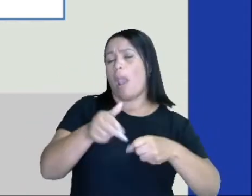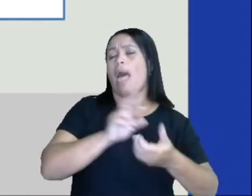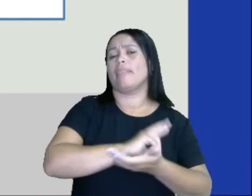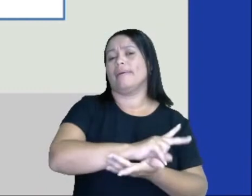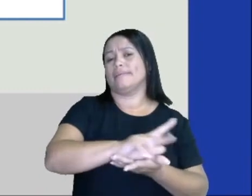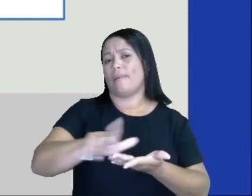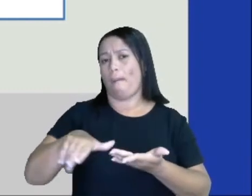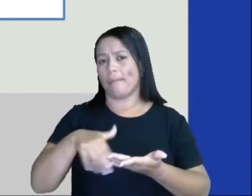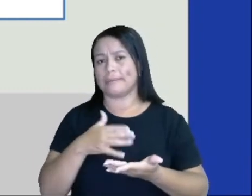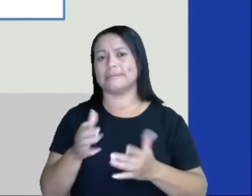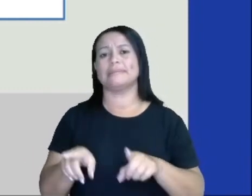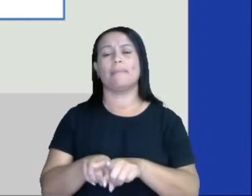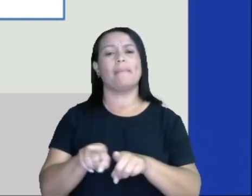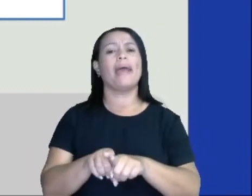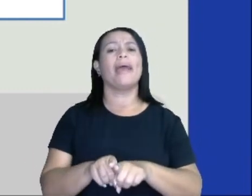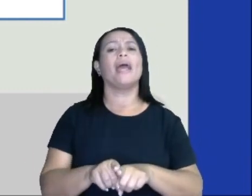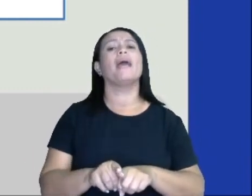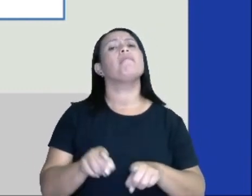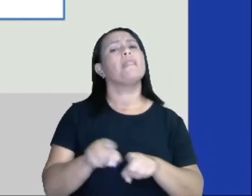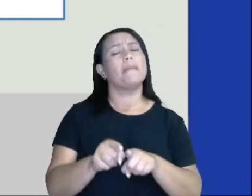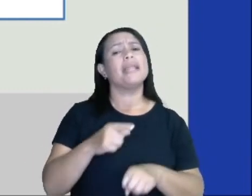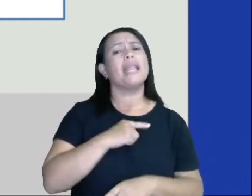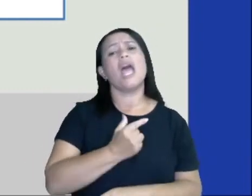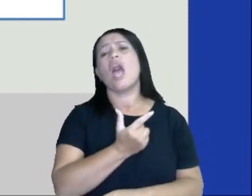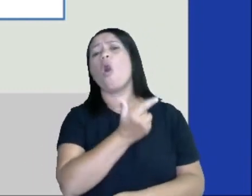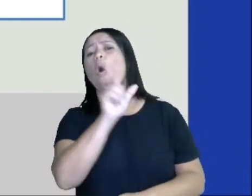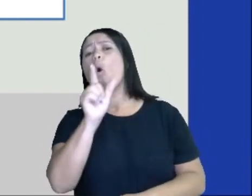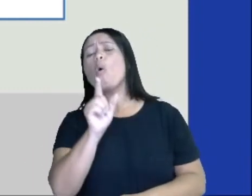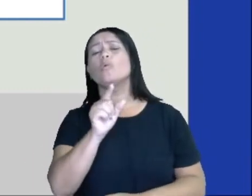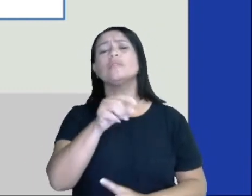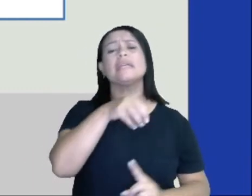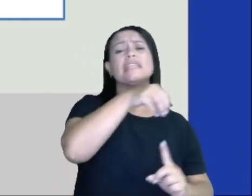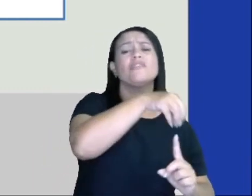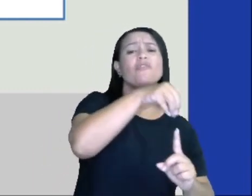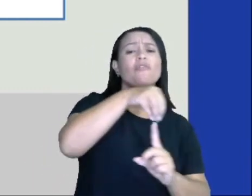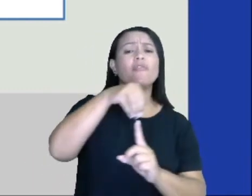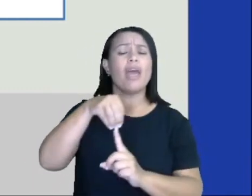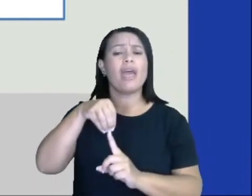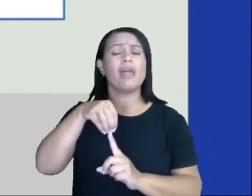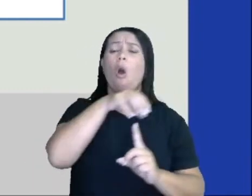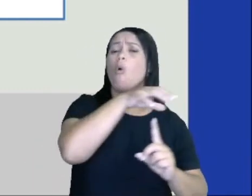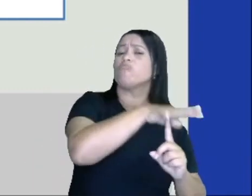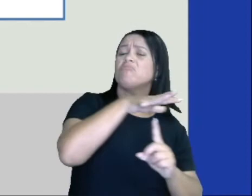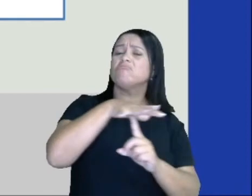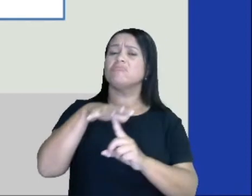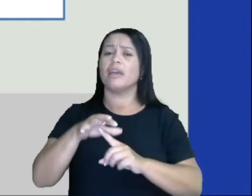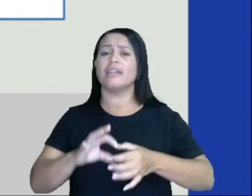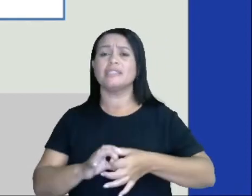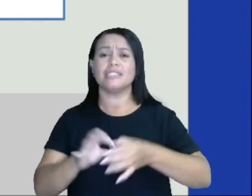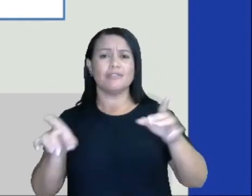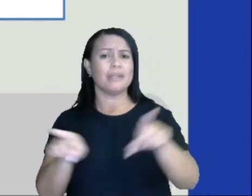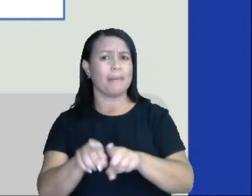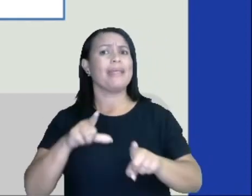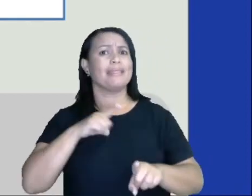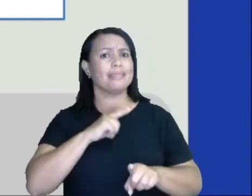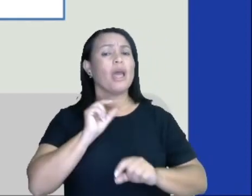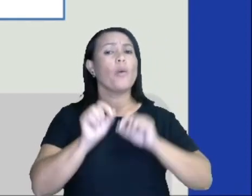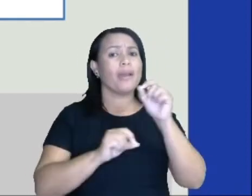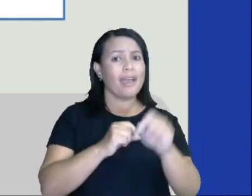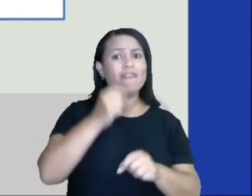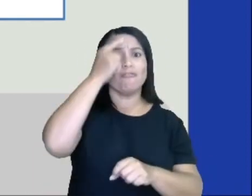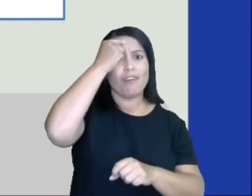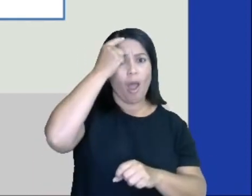outras. Além de feiras livres, a cidade ainda conta com um polo acadêmico cada vez maior